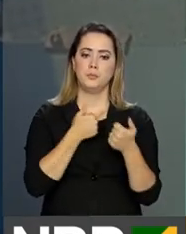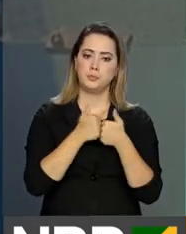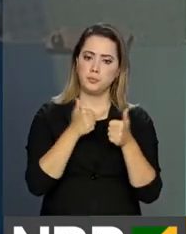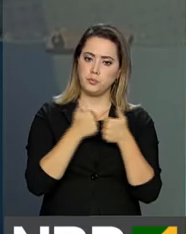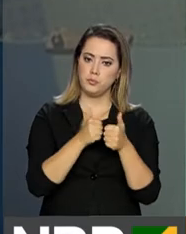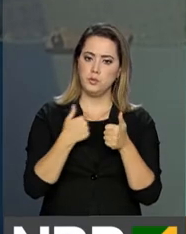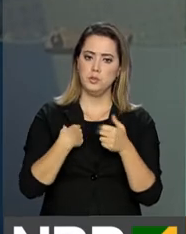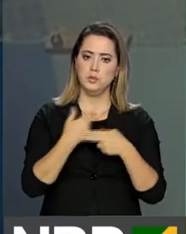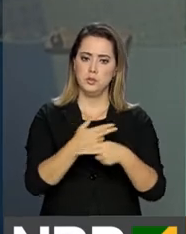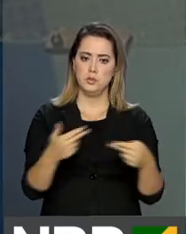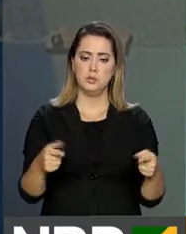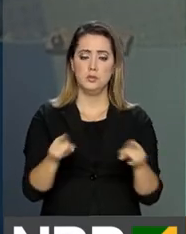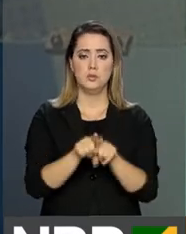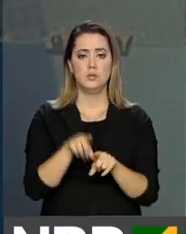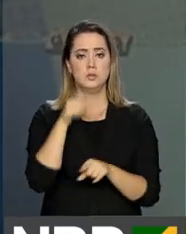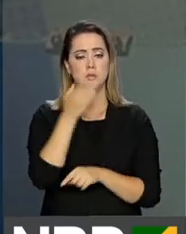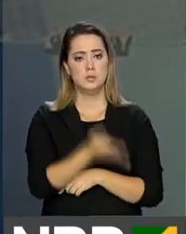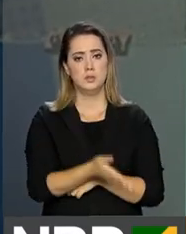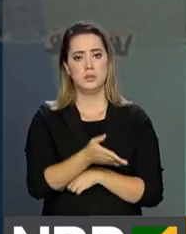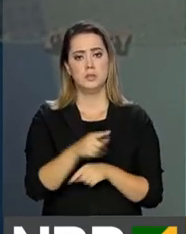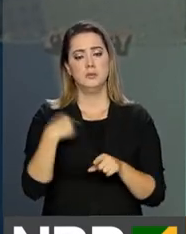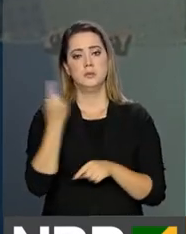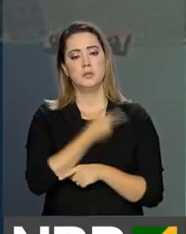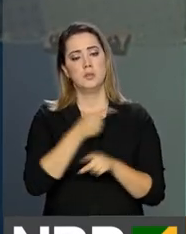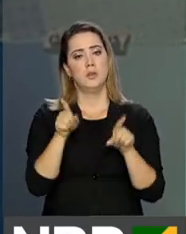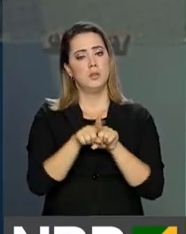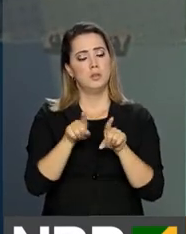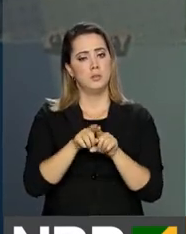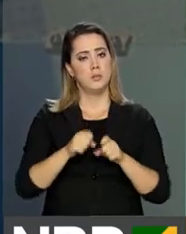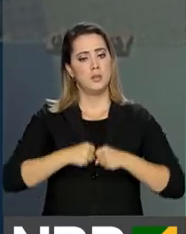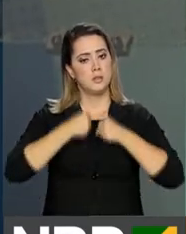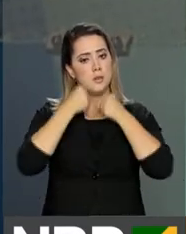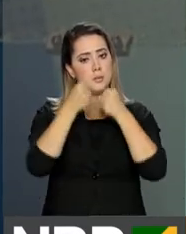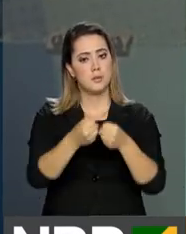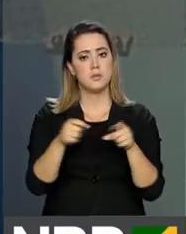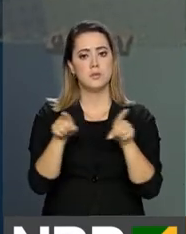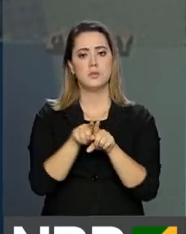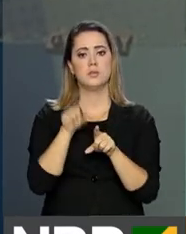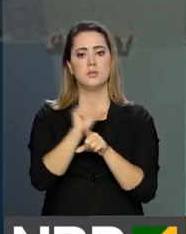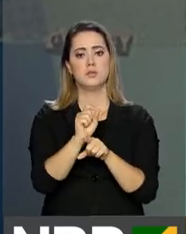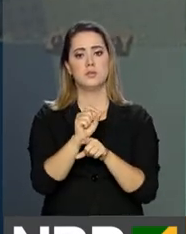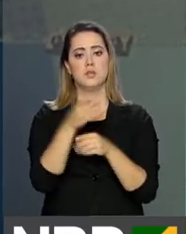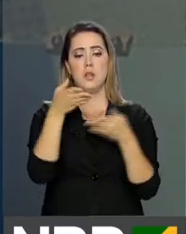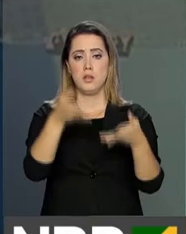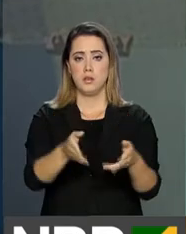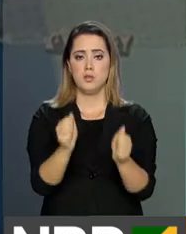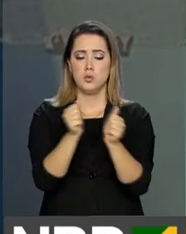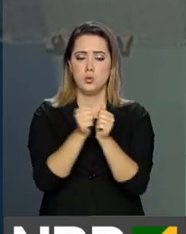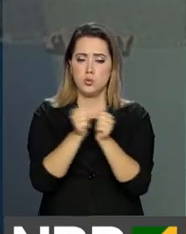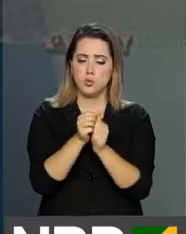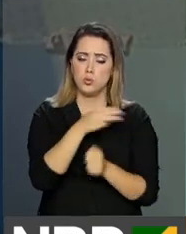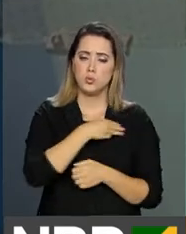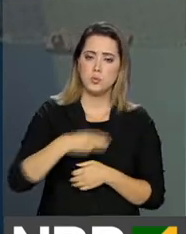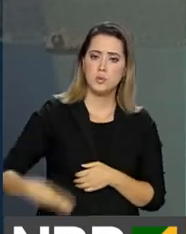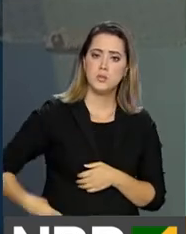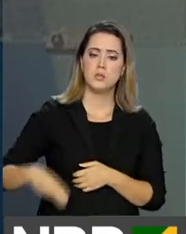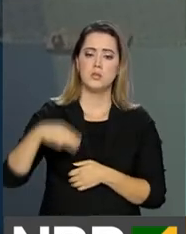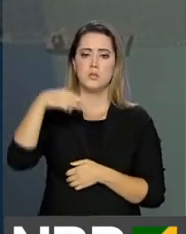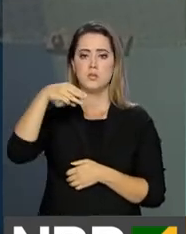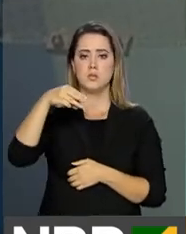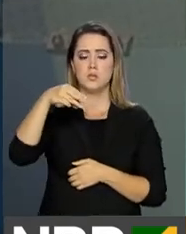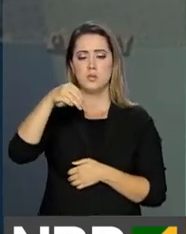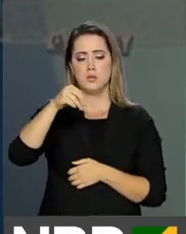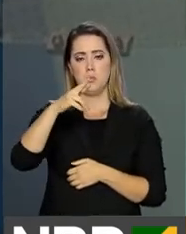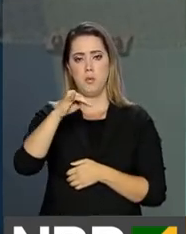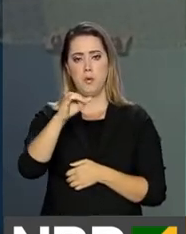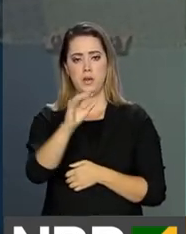produção. E nisso nós também estamos empenhados. Por exemplo, está aqui o Moreira Franco, nós reformulamos o modelo